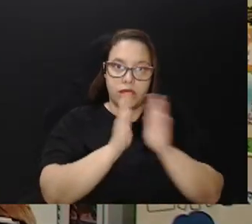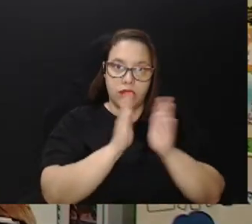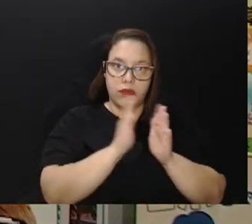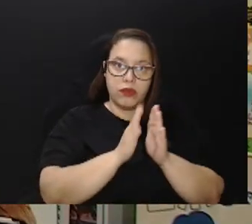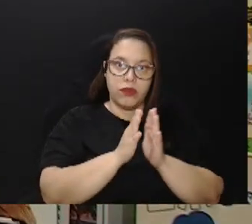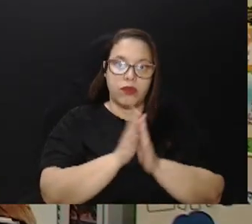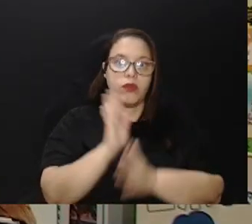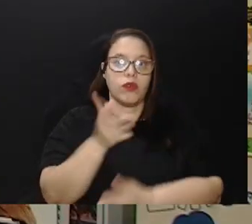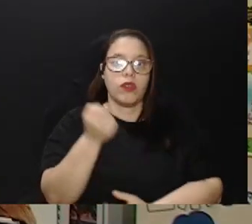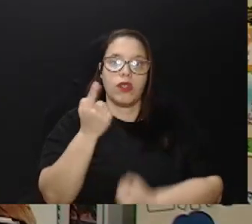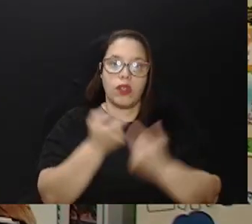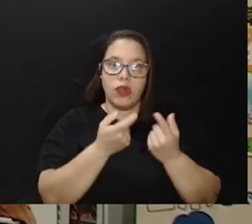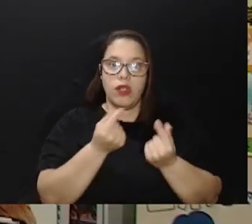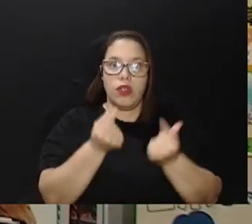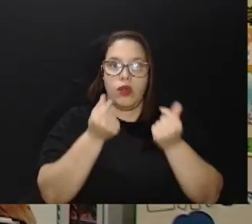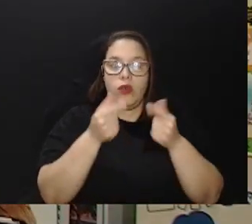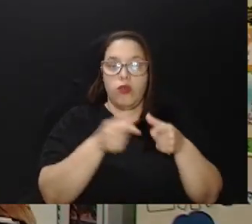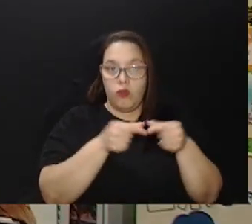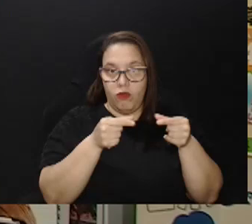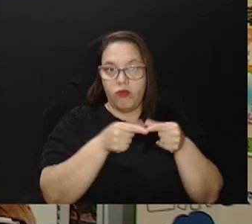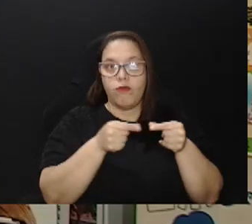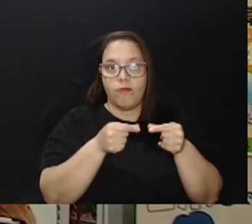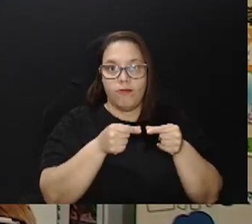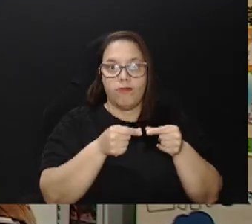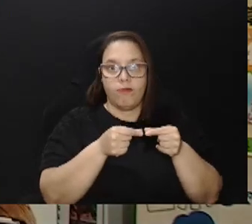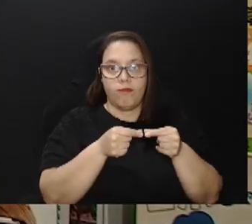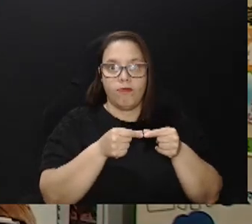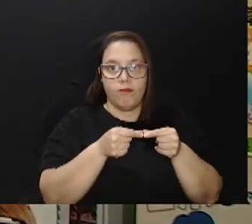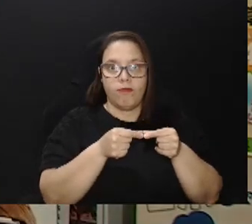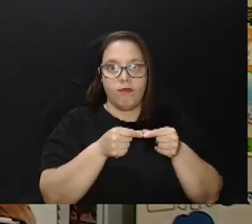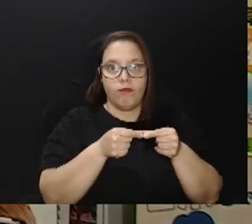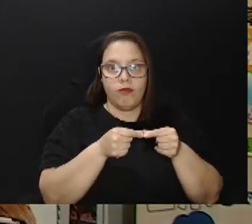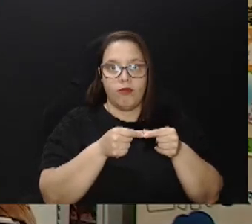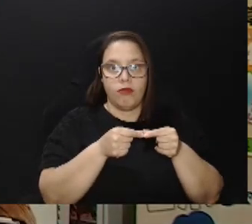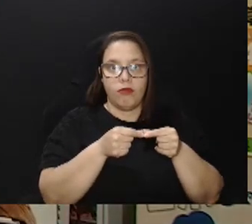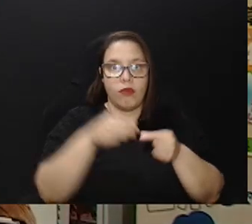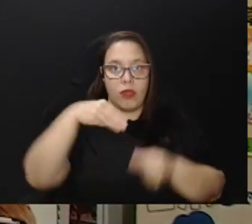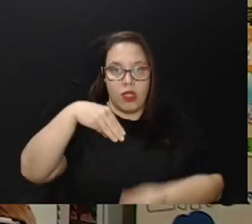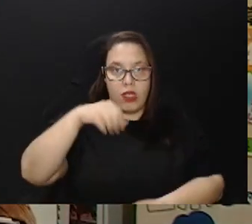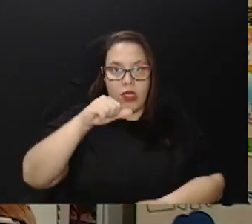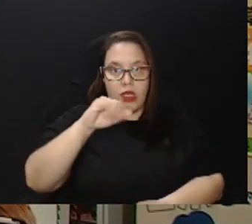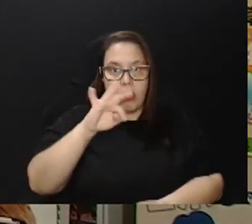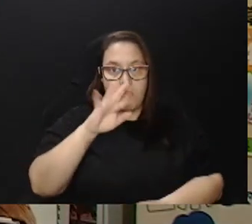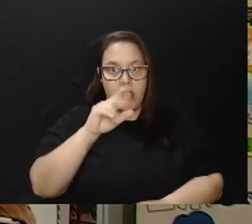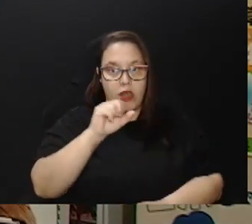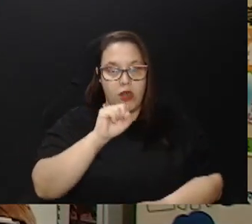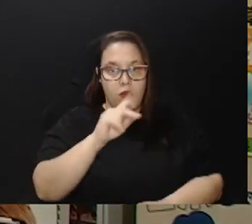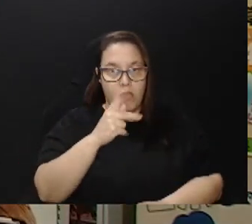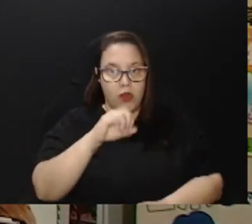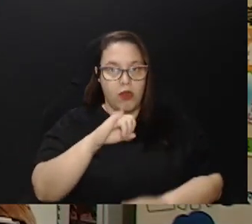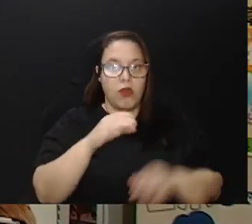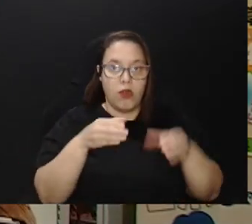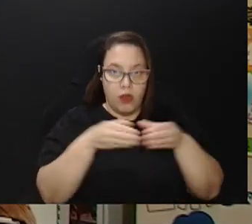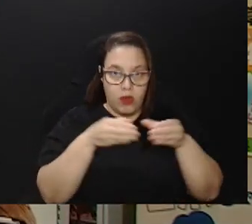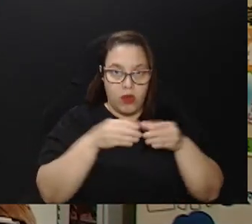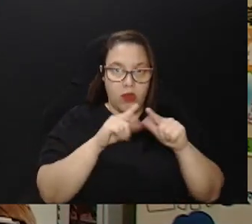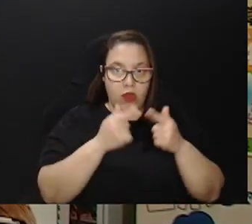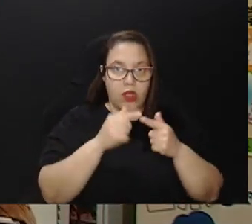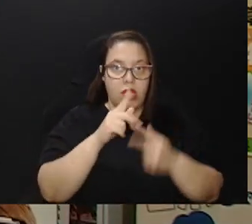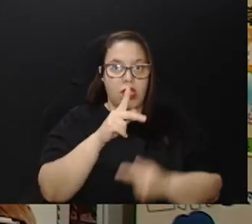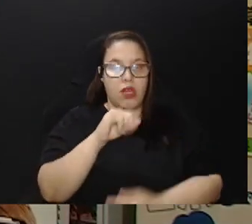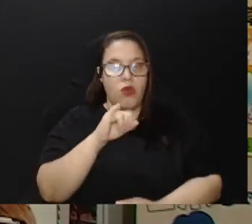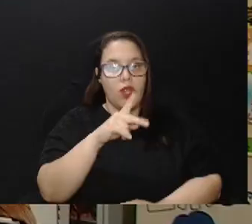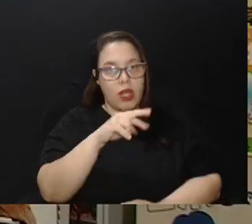no Japão. A família Mitsubishi o grupo Mitsubishi da família Iwasaki estava